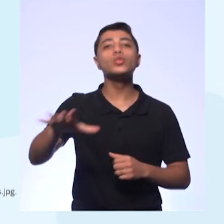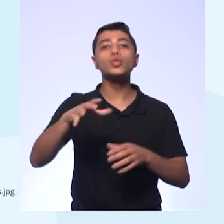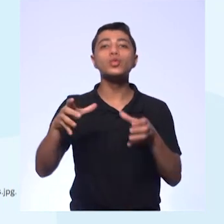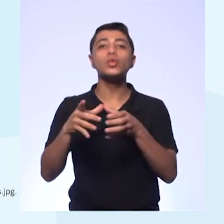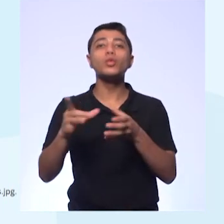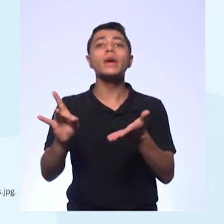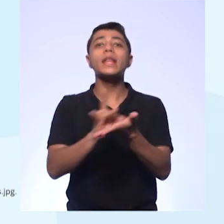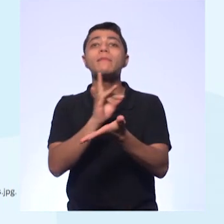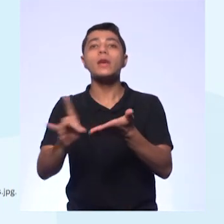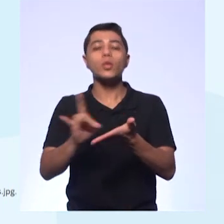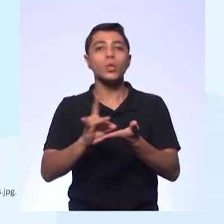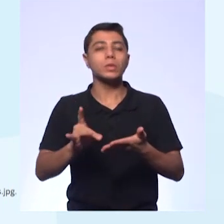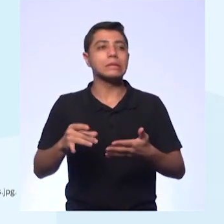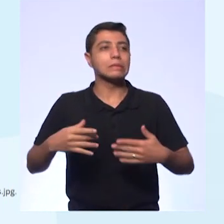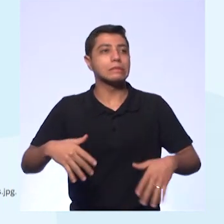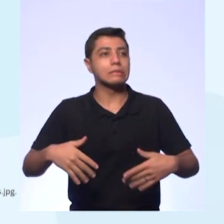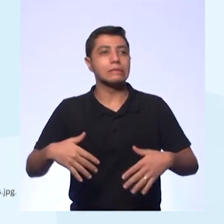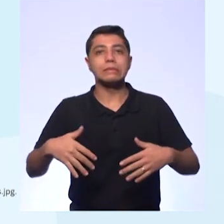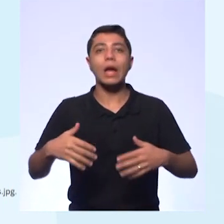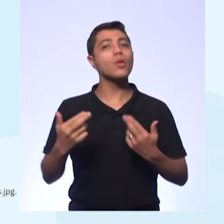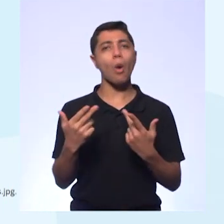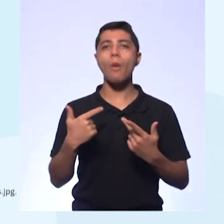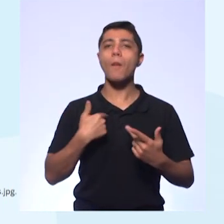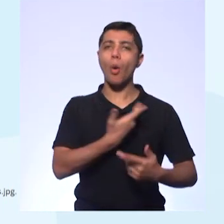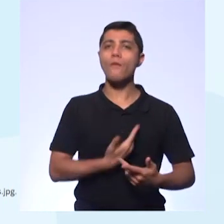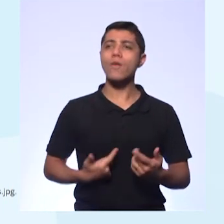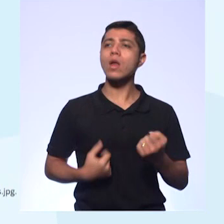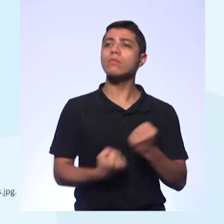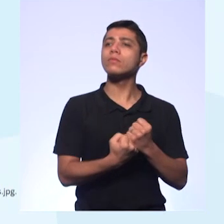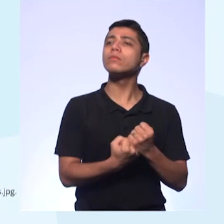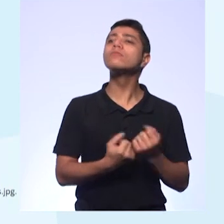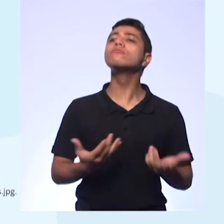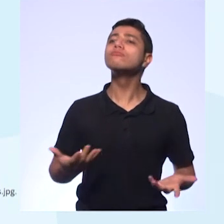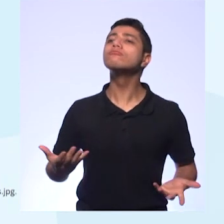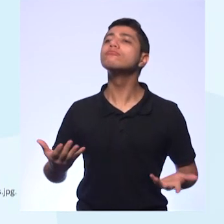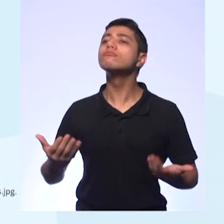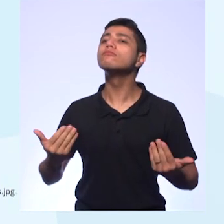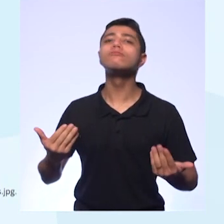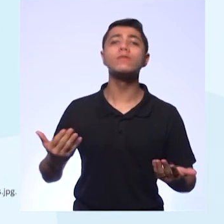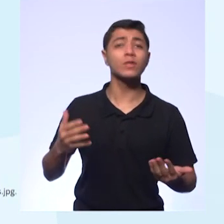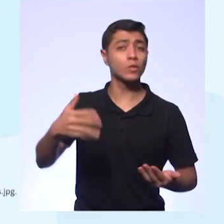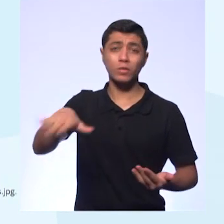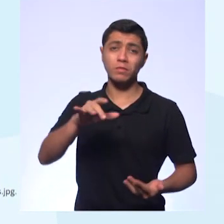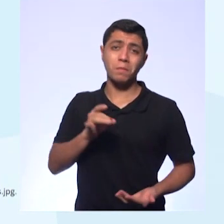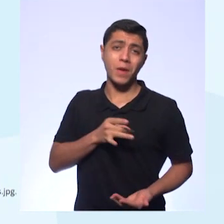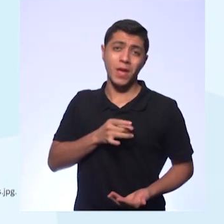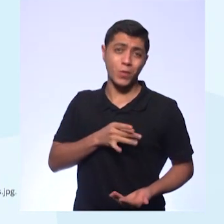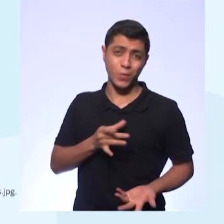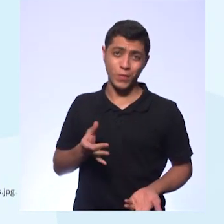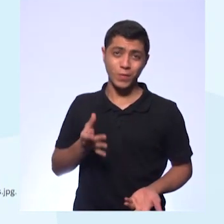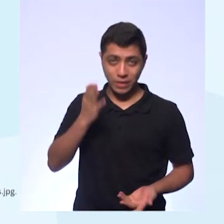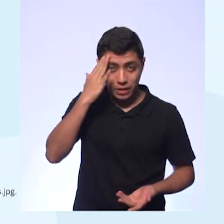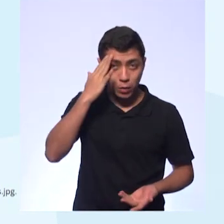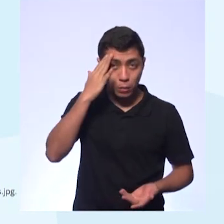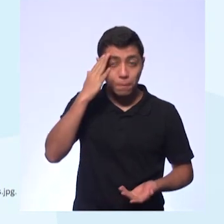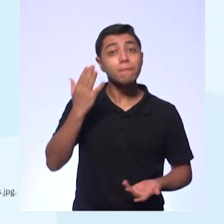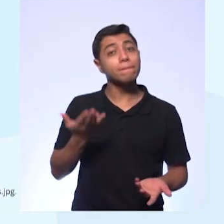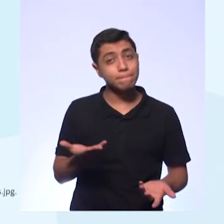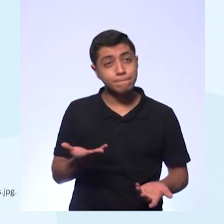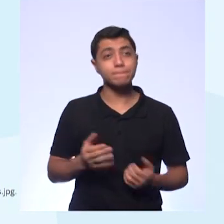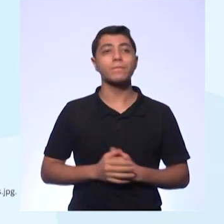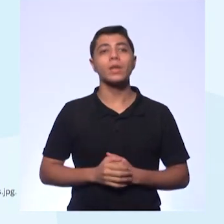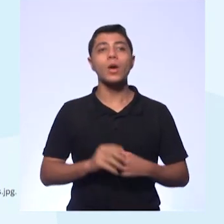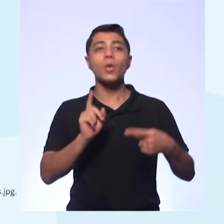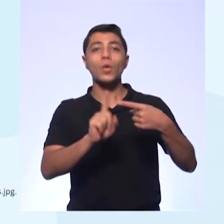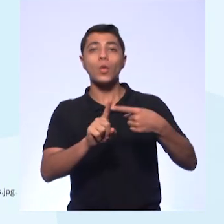opositores, perseguindo, né? Então, na verdade, as medidas 1 e 2, os objetivos 1 e 2, fazem parte do